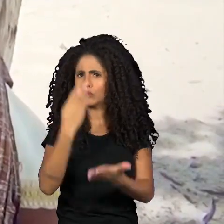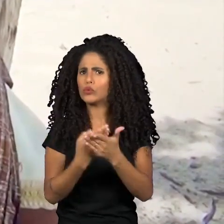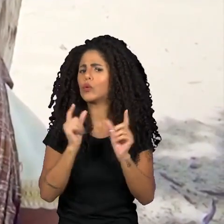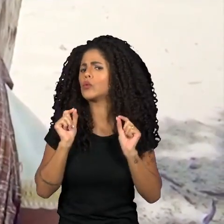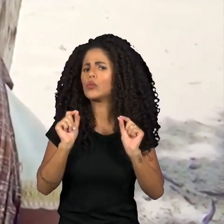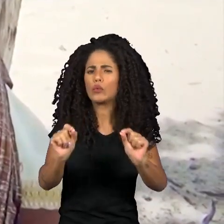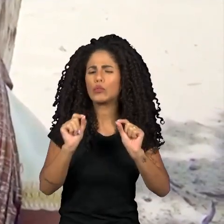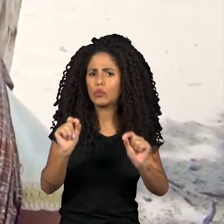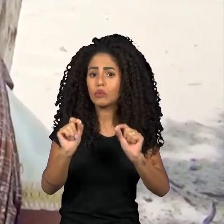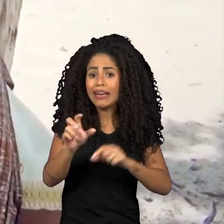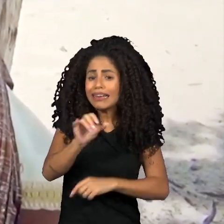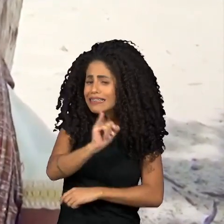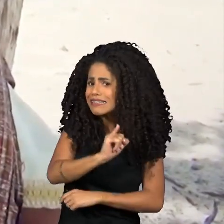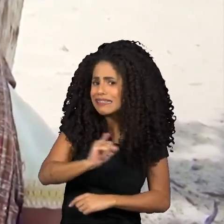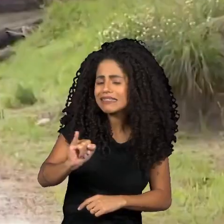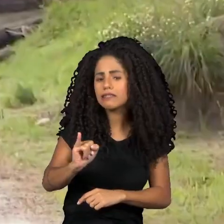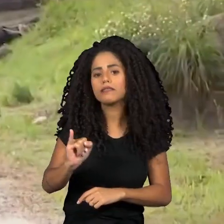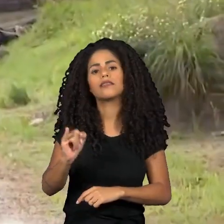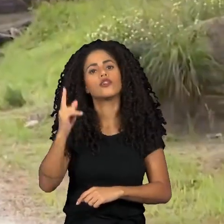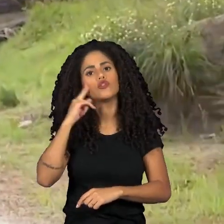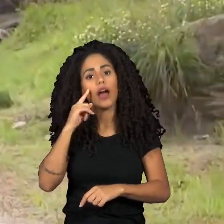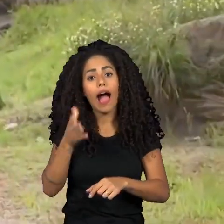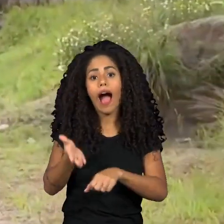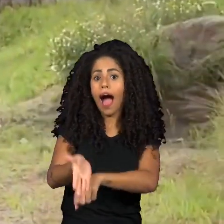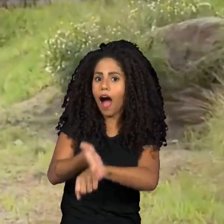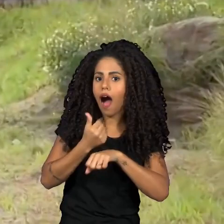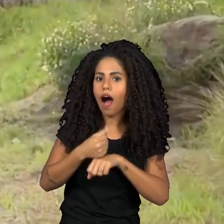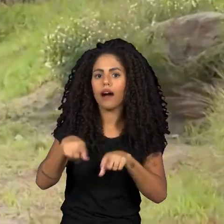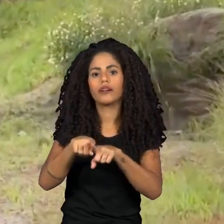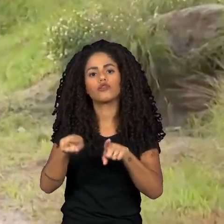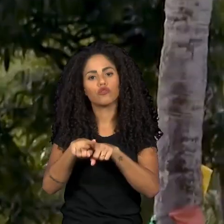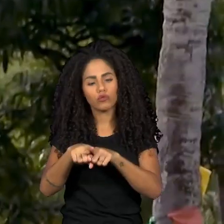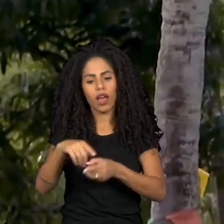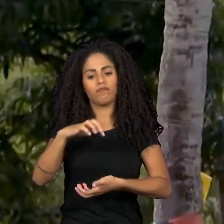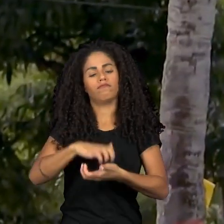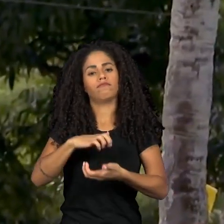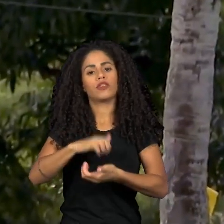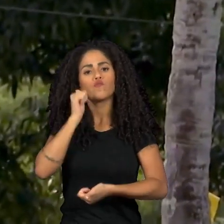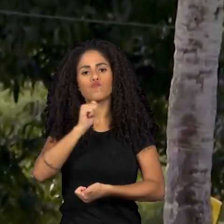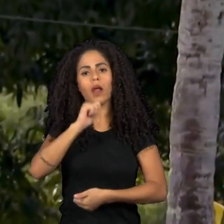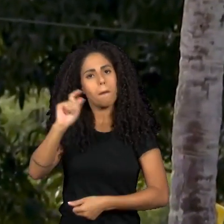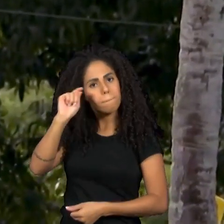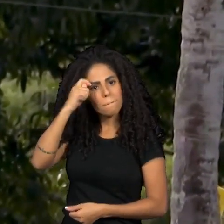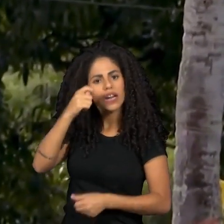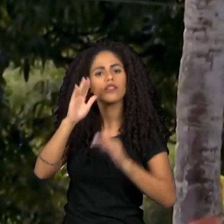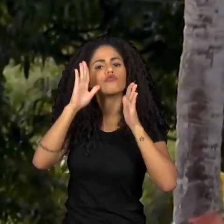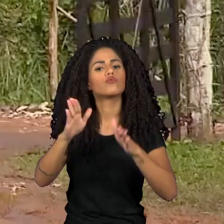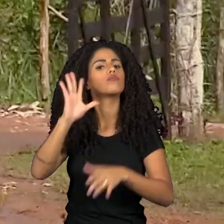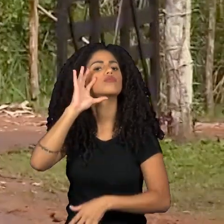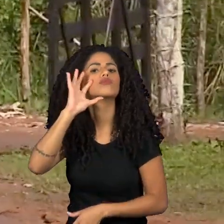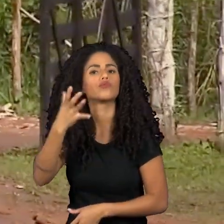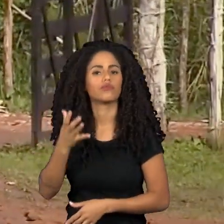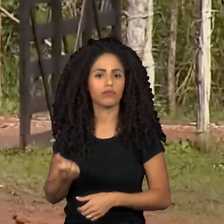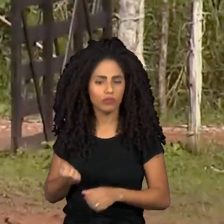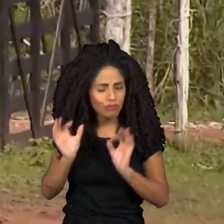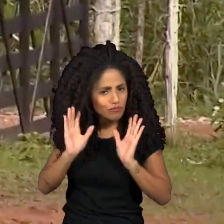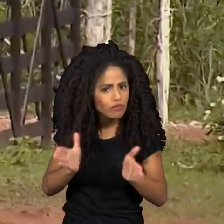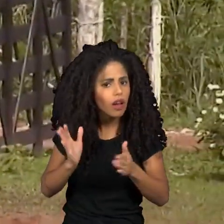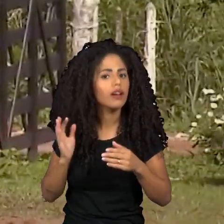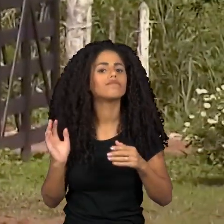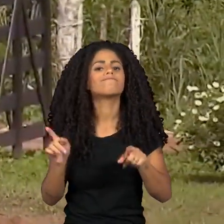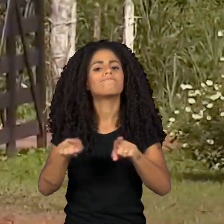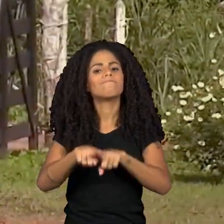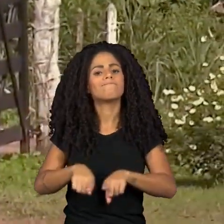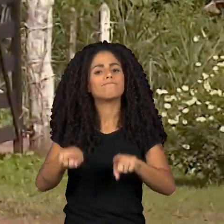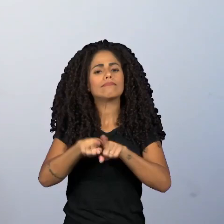isso estivesse passado por uma ministra do Supremo Tribunal Federal negra, talvez isso não tinha acontecido. A gente